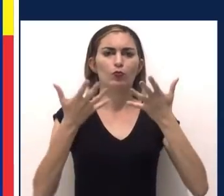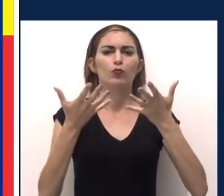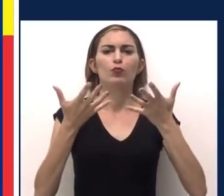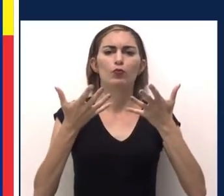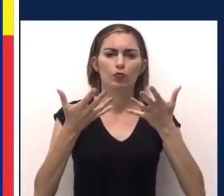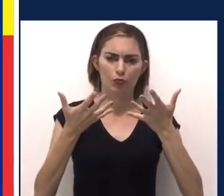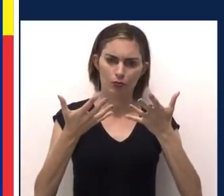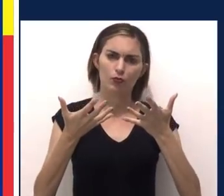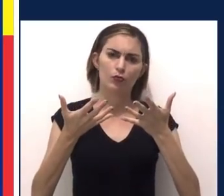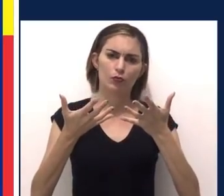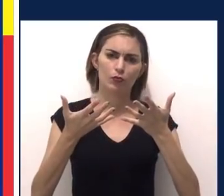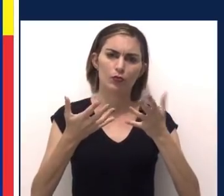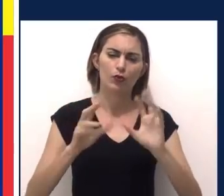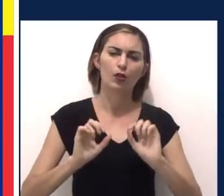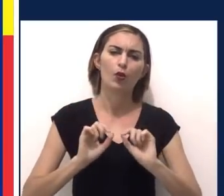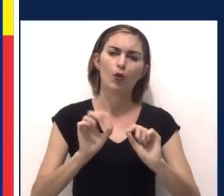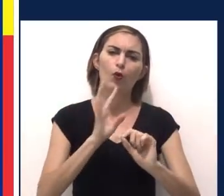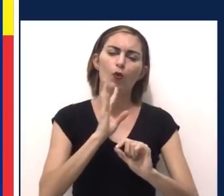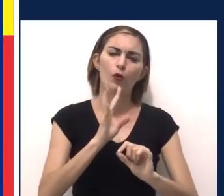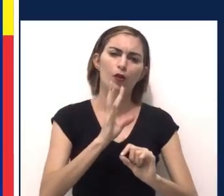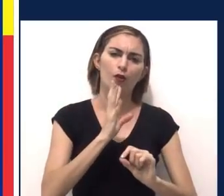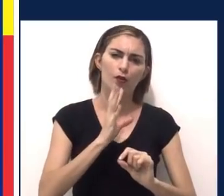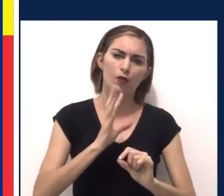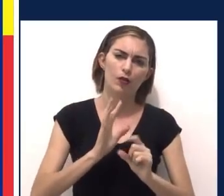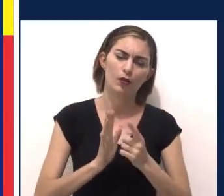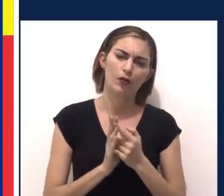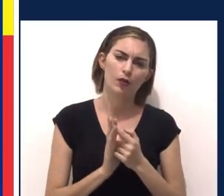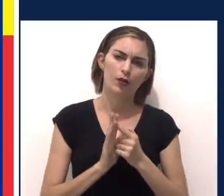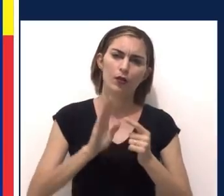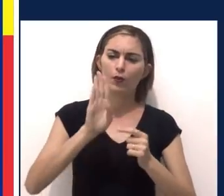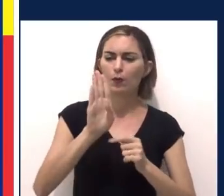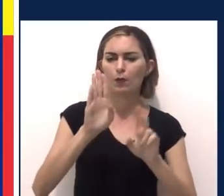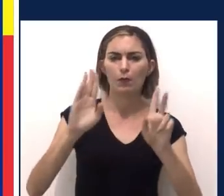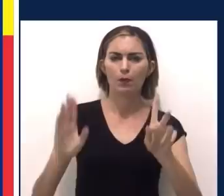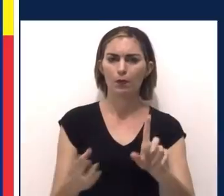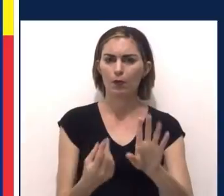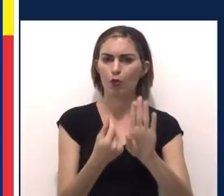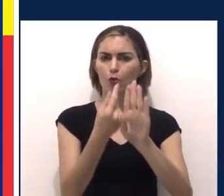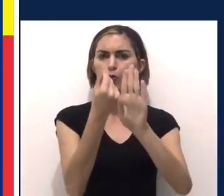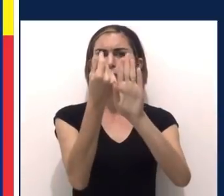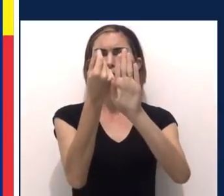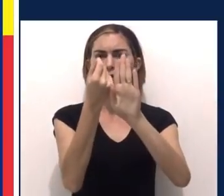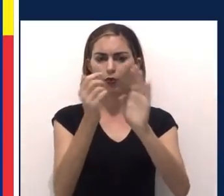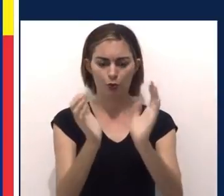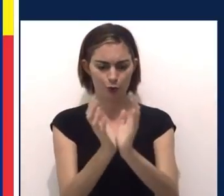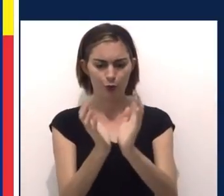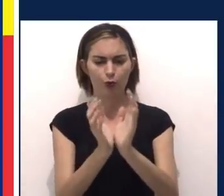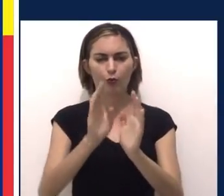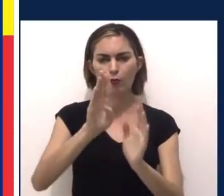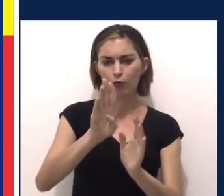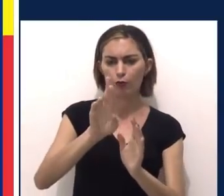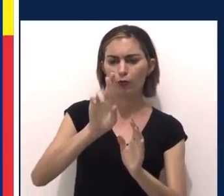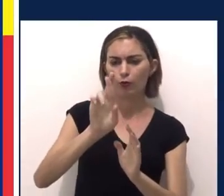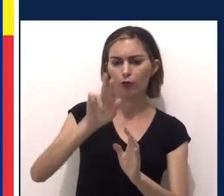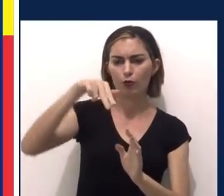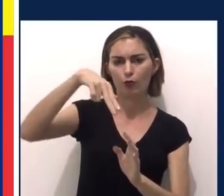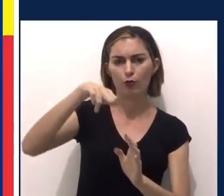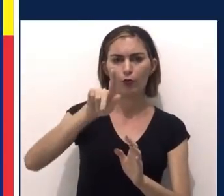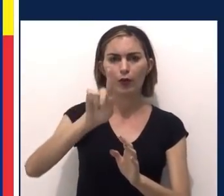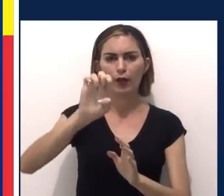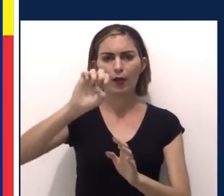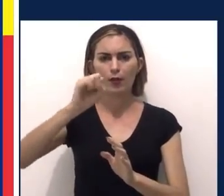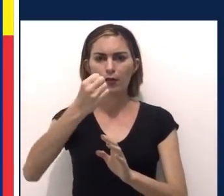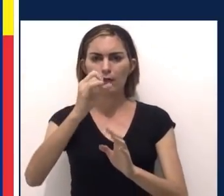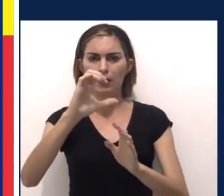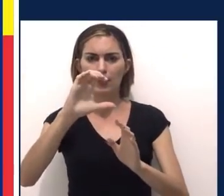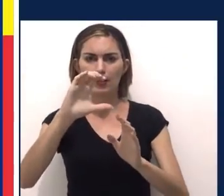classe mercantil, conhecida como burguesia, assim como se relacionava a uma